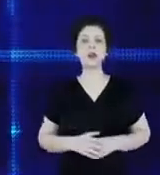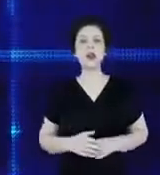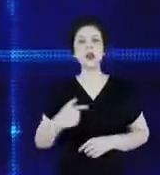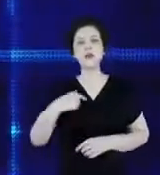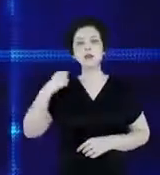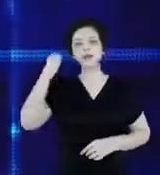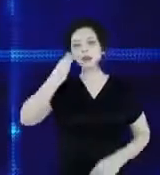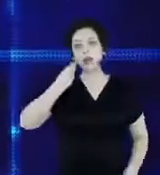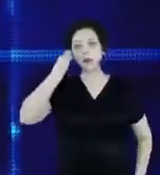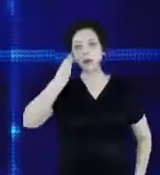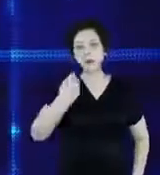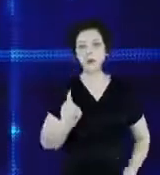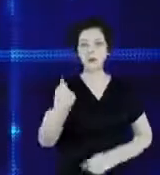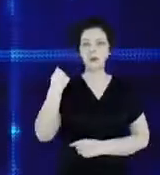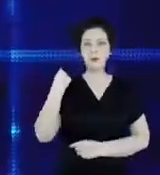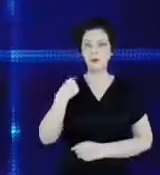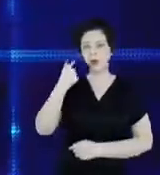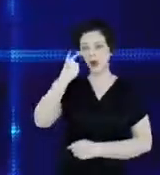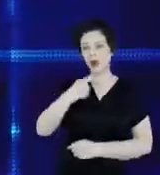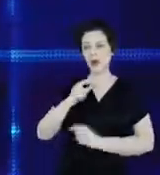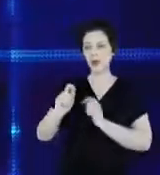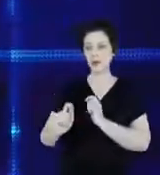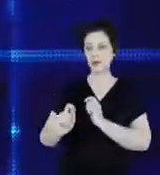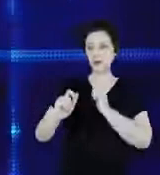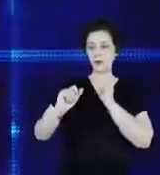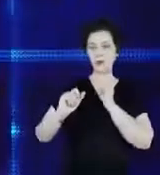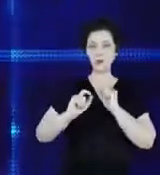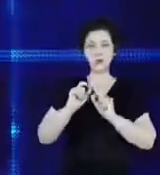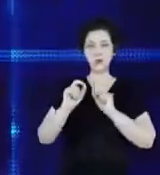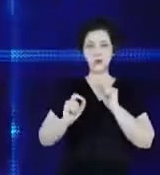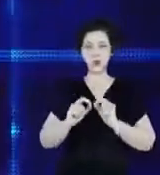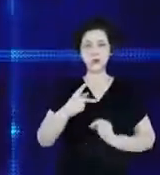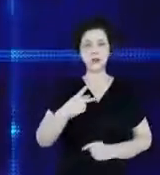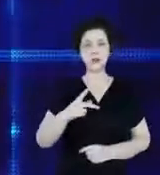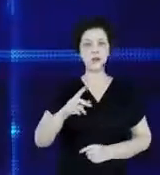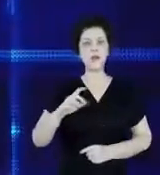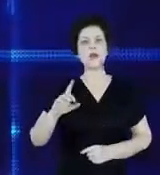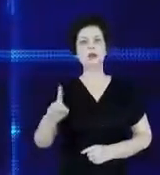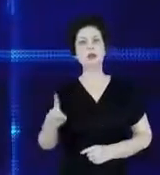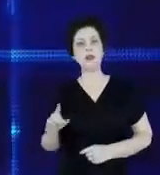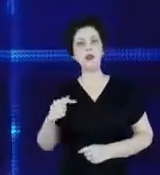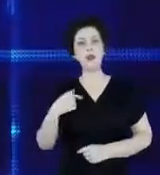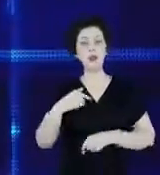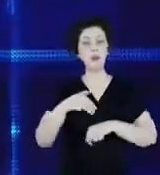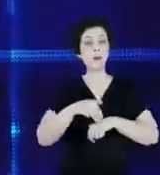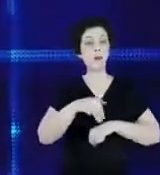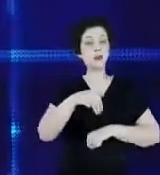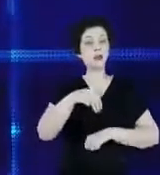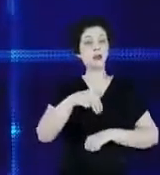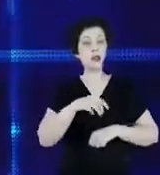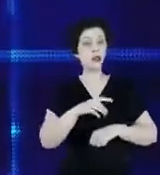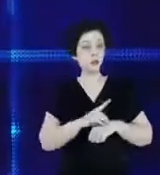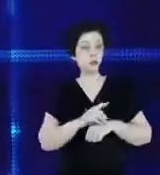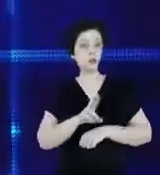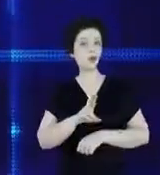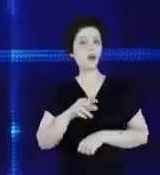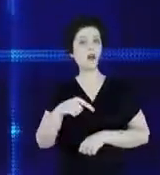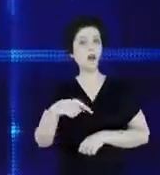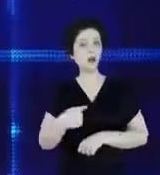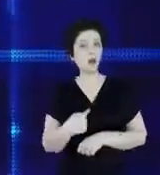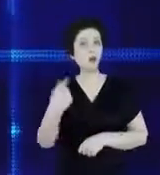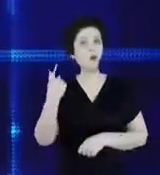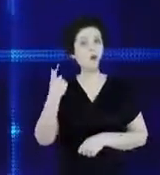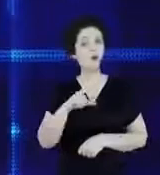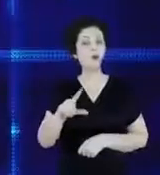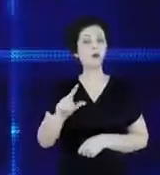experiência, eu fui uma pessoa beneficiada pela cadeia de P&D, né, quando fiz meu mestrado, meu doutorado, eu consegui fazer